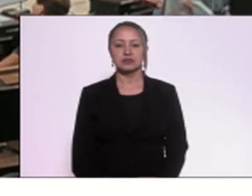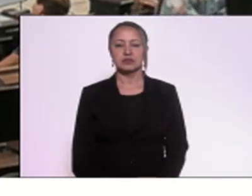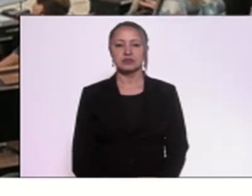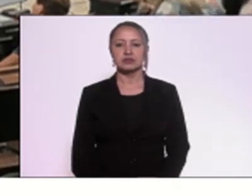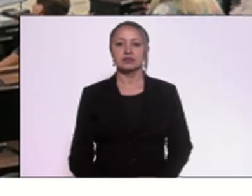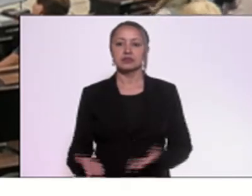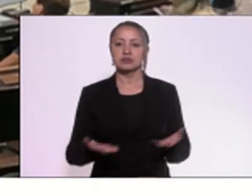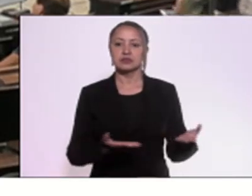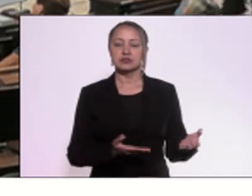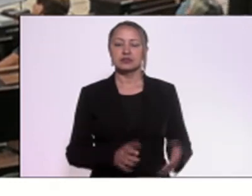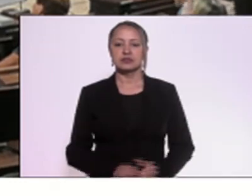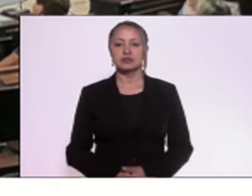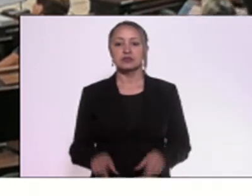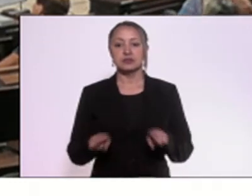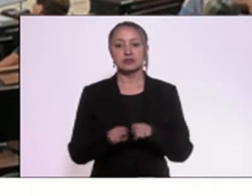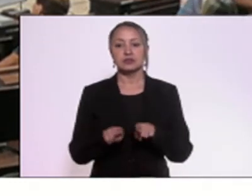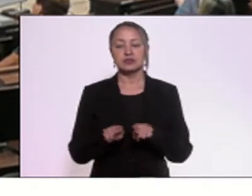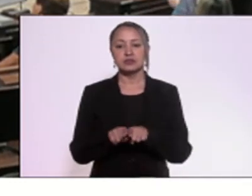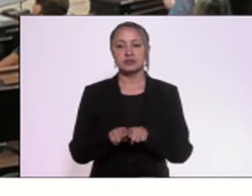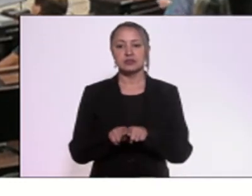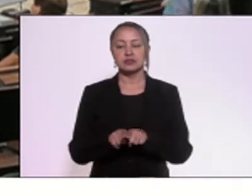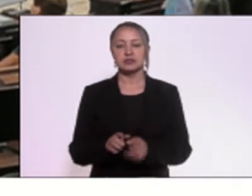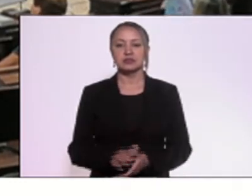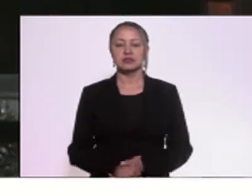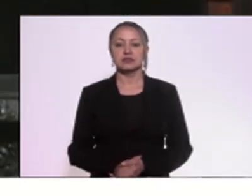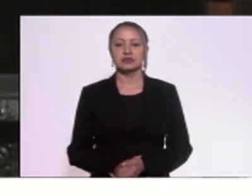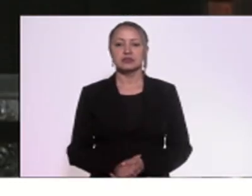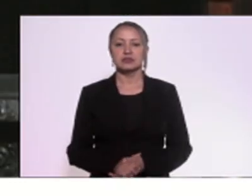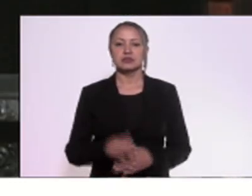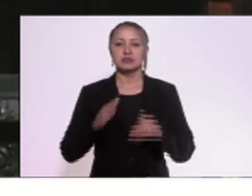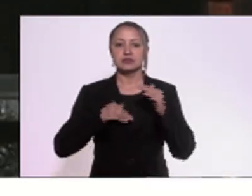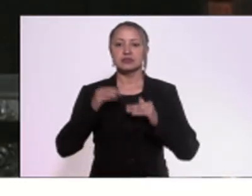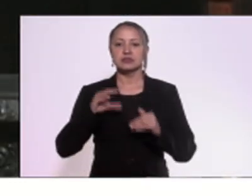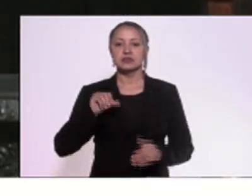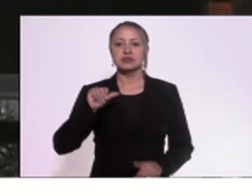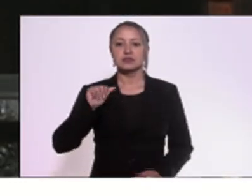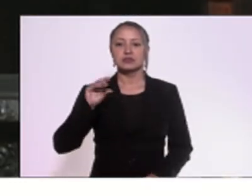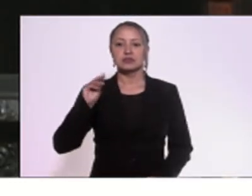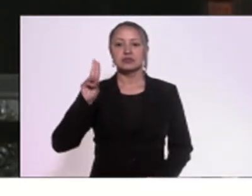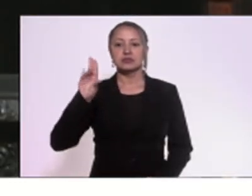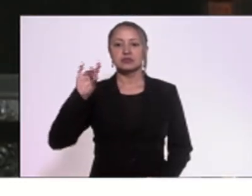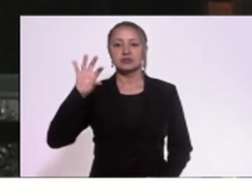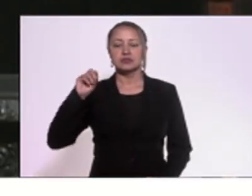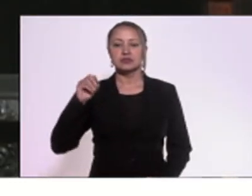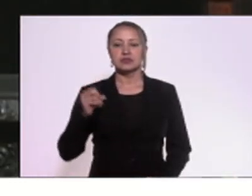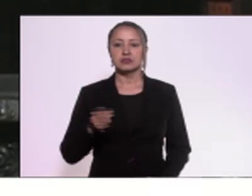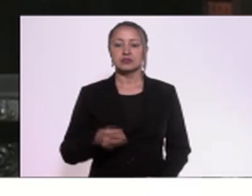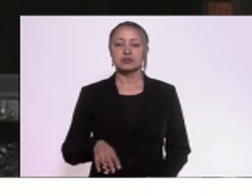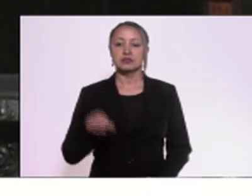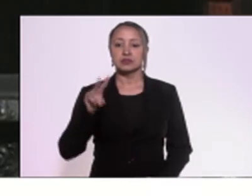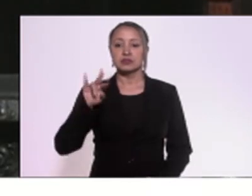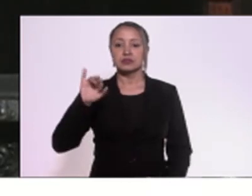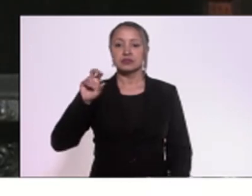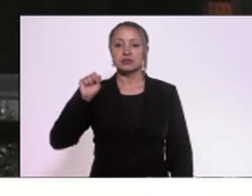Convidar aqui o superintendente de audiovisual do Estado do Rio de Janeiro, Vinícius Azevedo, por favor.